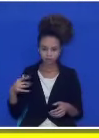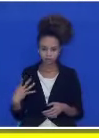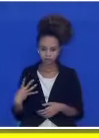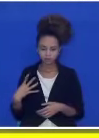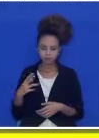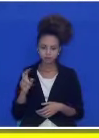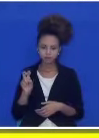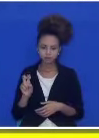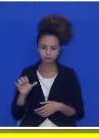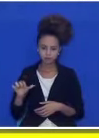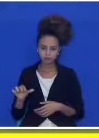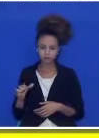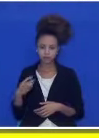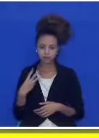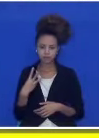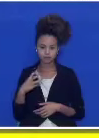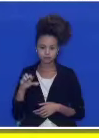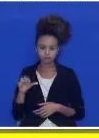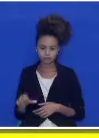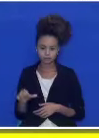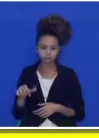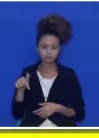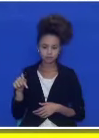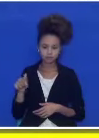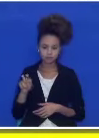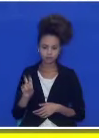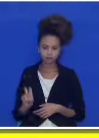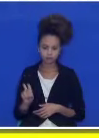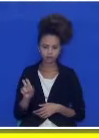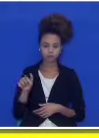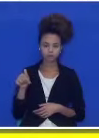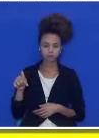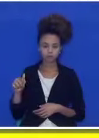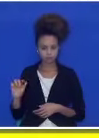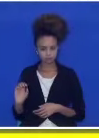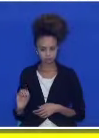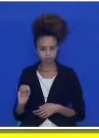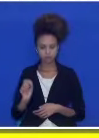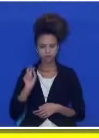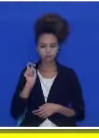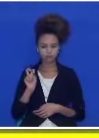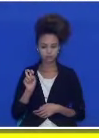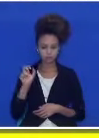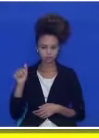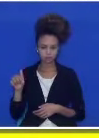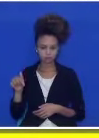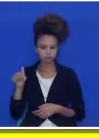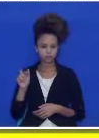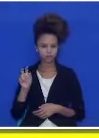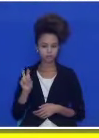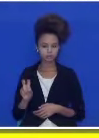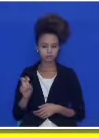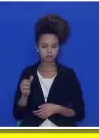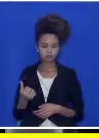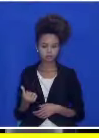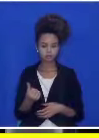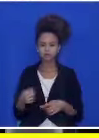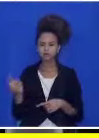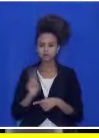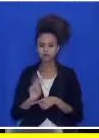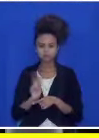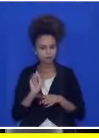59, 39, 75, 70. 57 e 56.